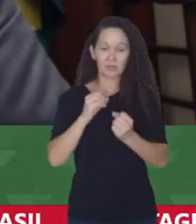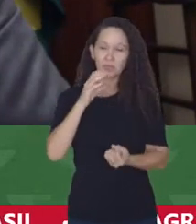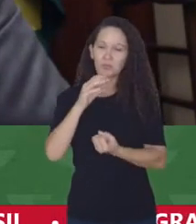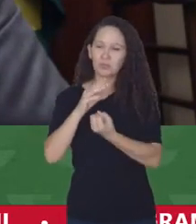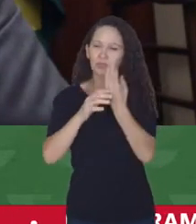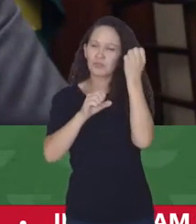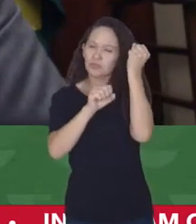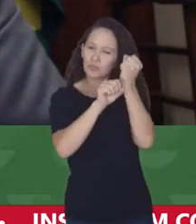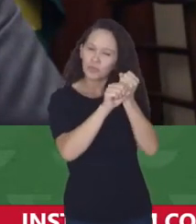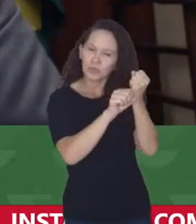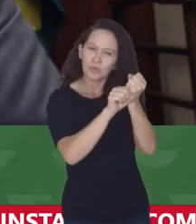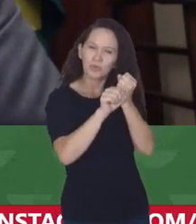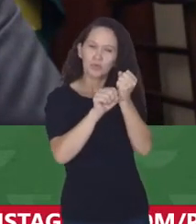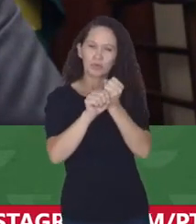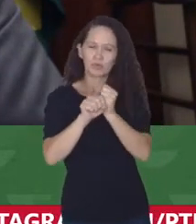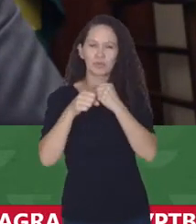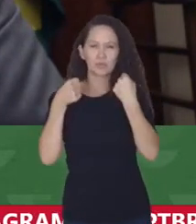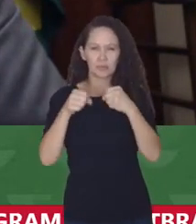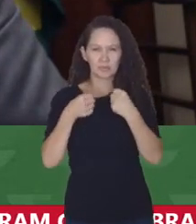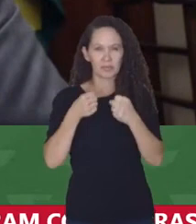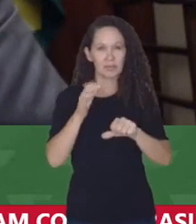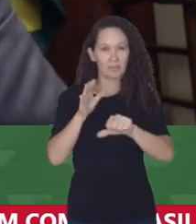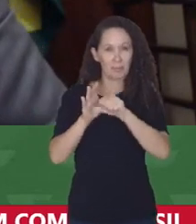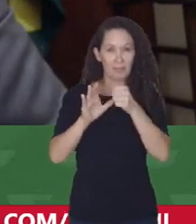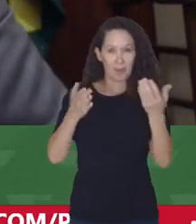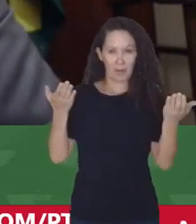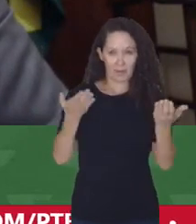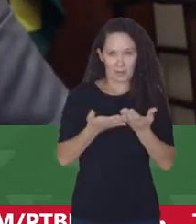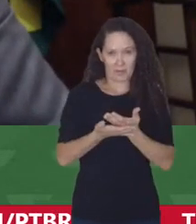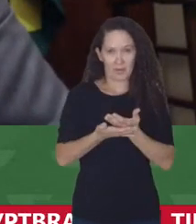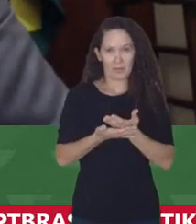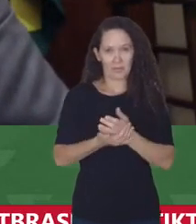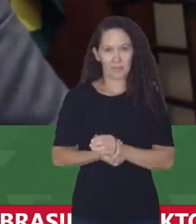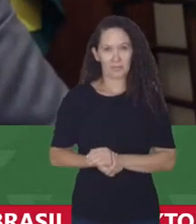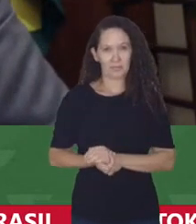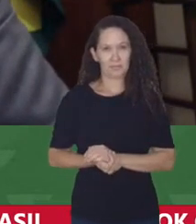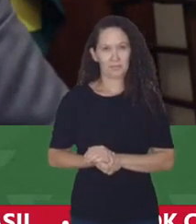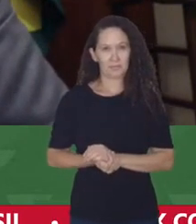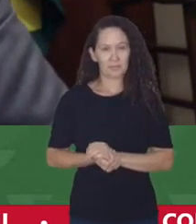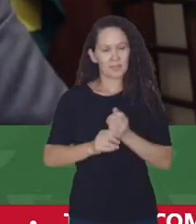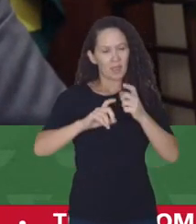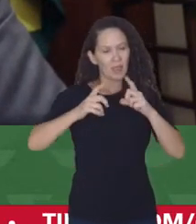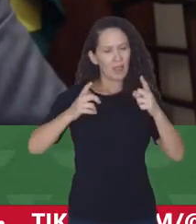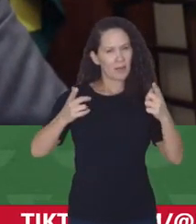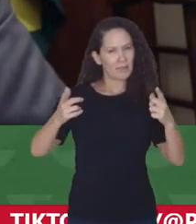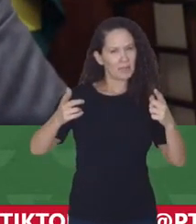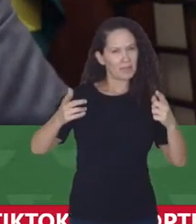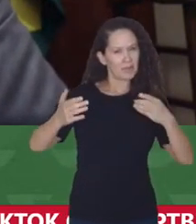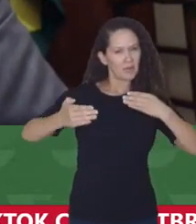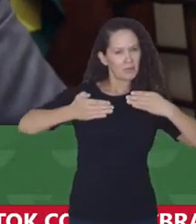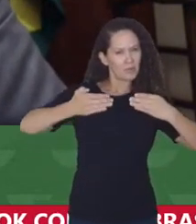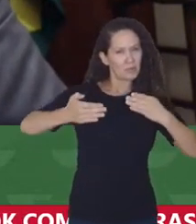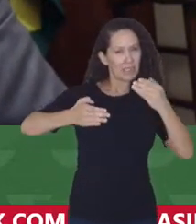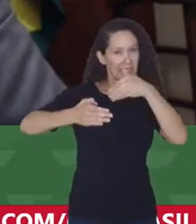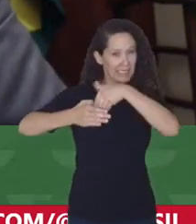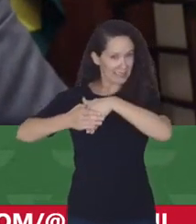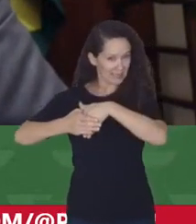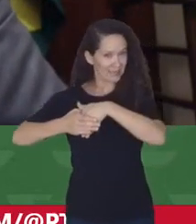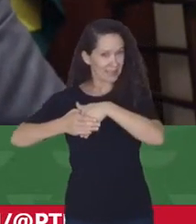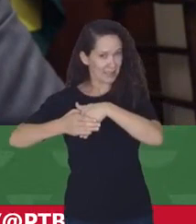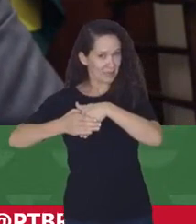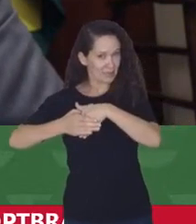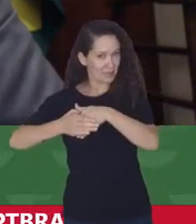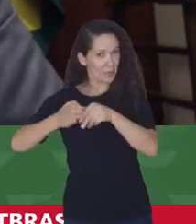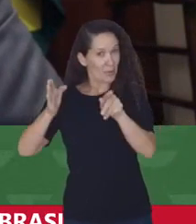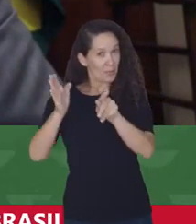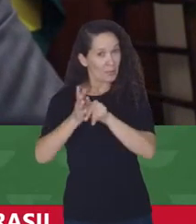construir, no primeiro momento, essa ampliação do mercado interno, mercado de massas.